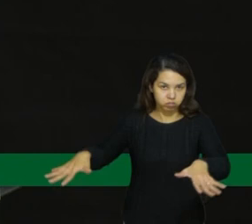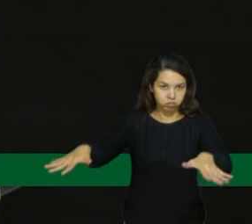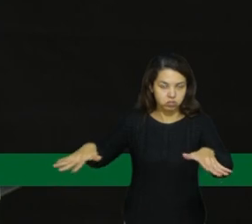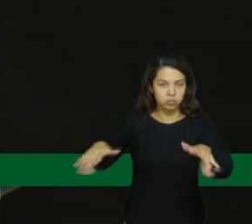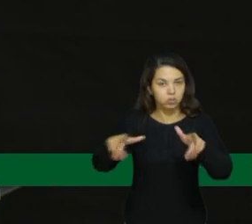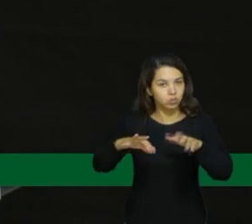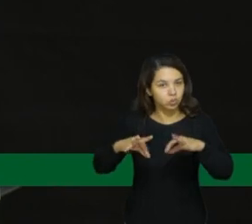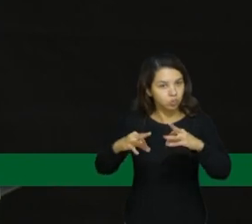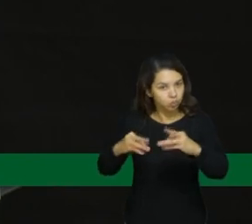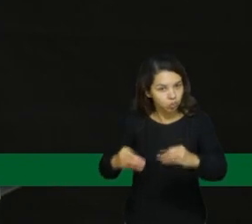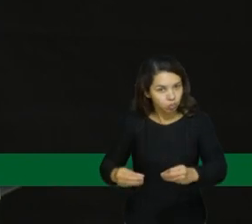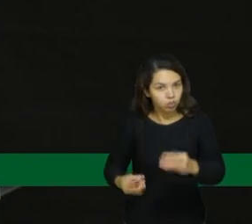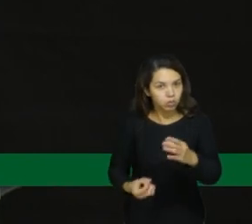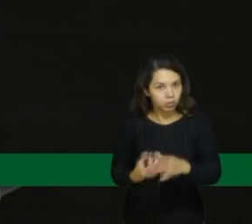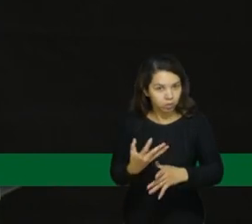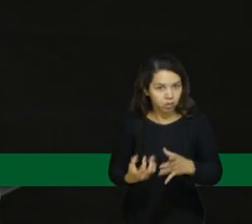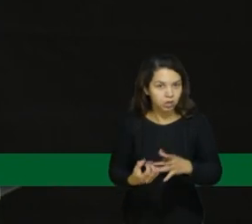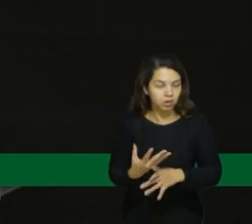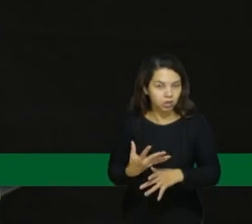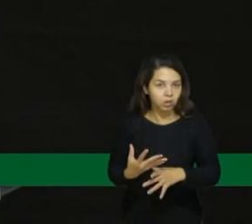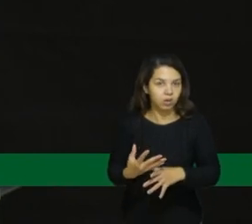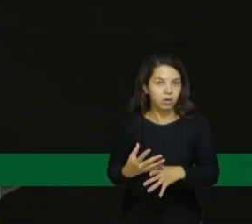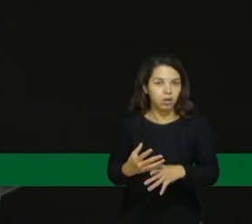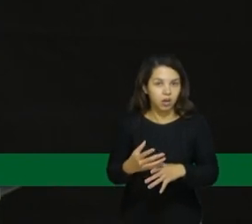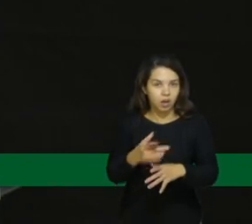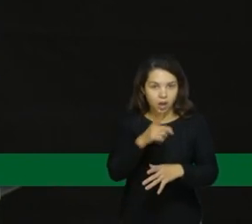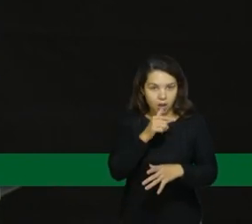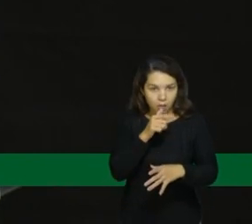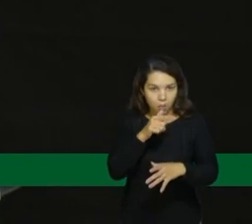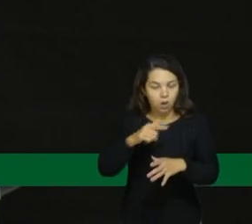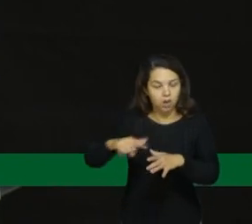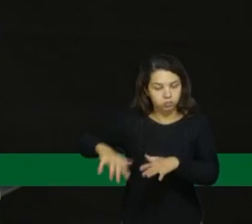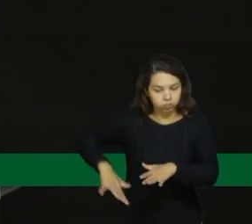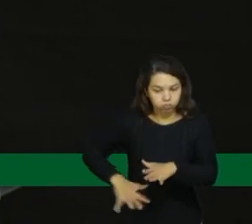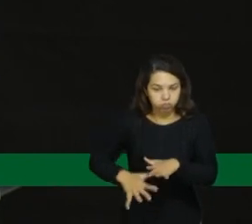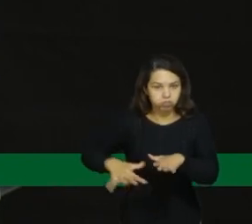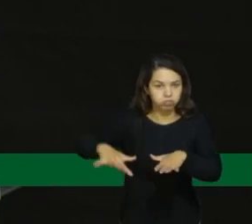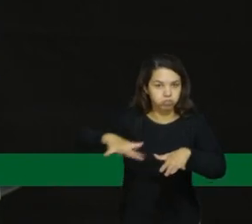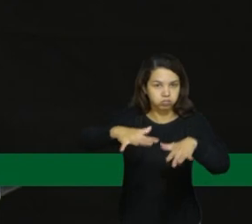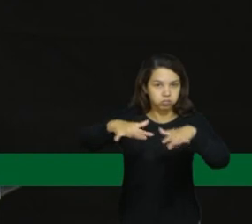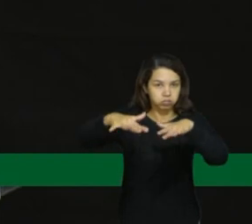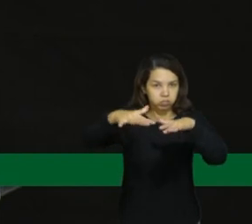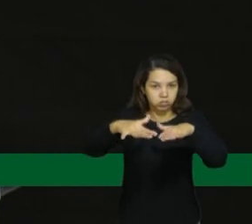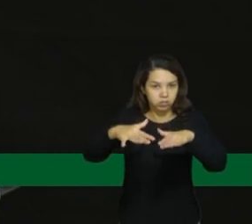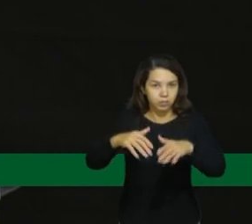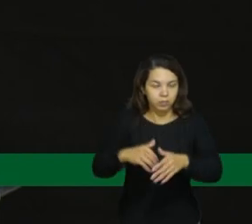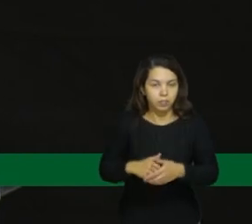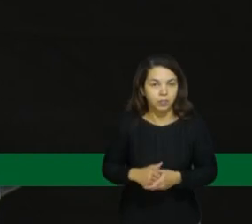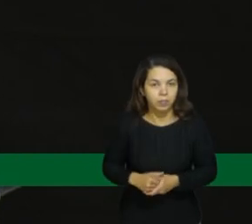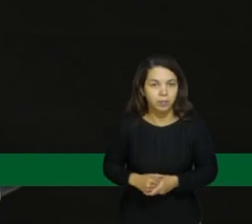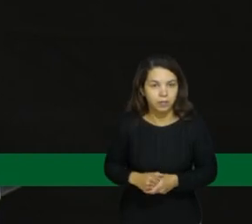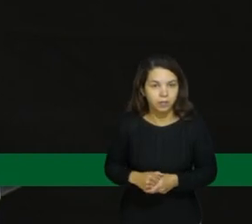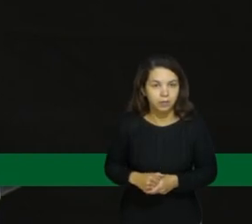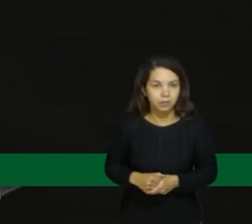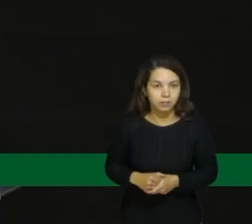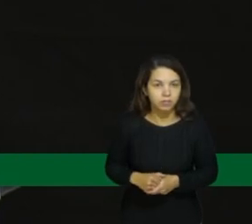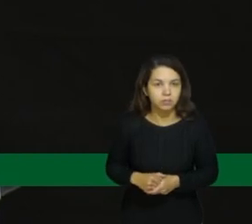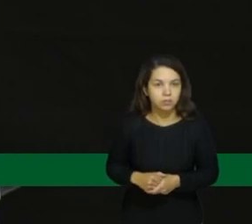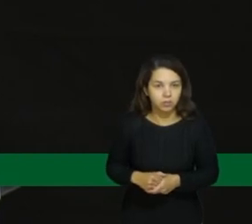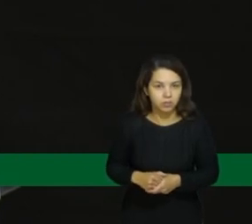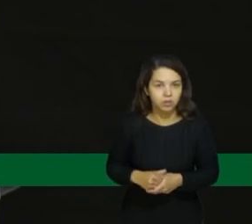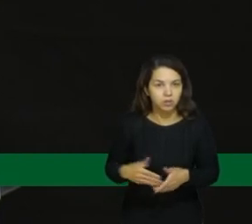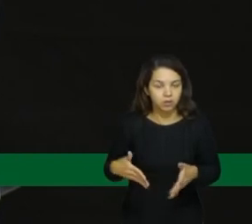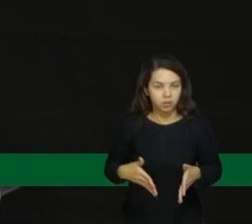local foram feitos para suportar a elevação do nível do rio Itapocu. A via pública é interditada